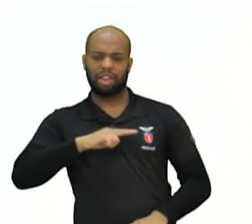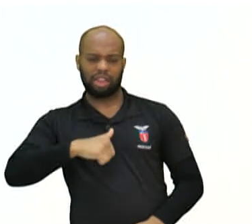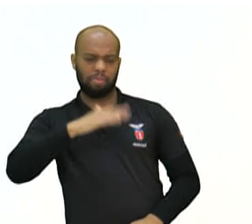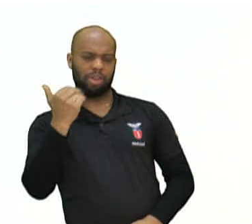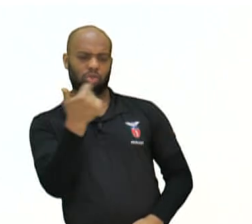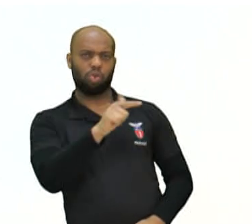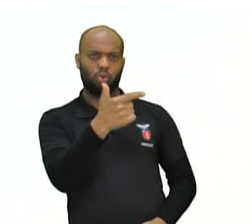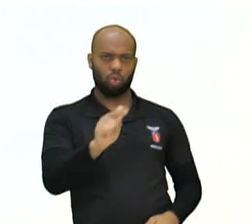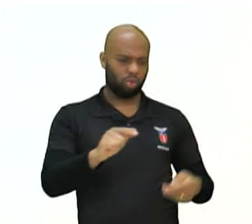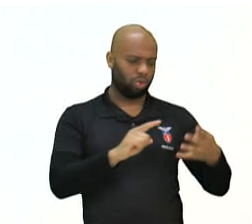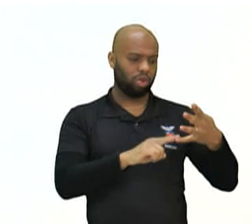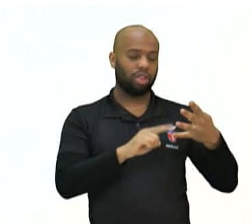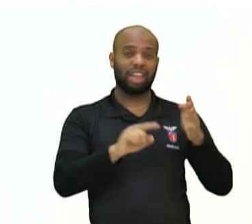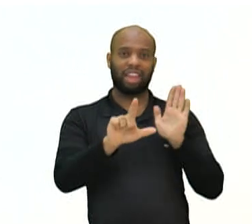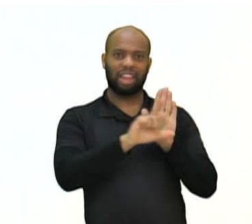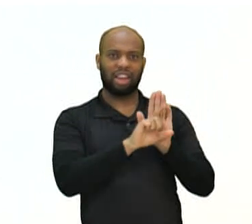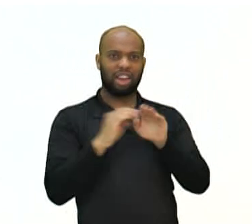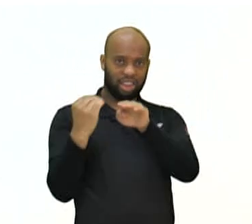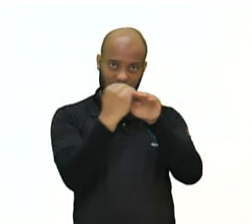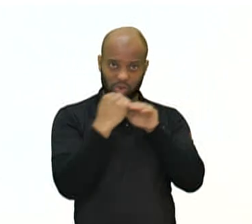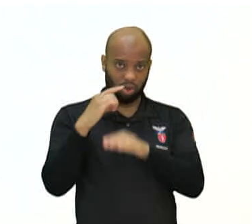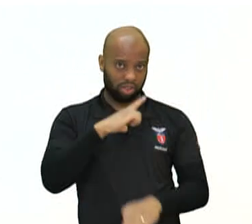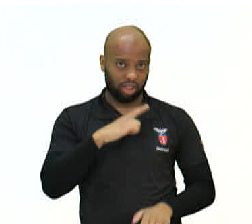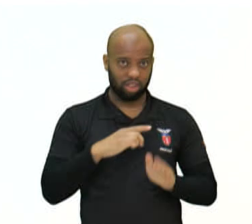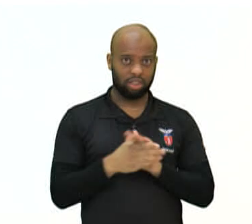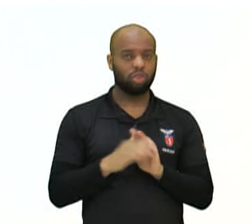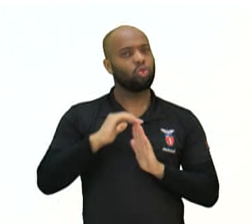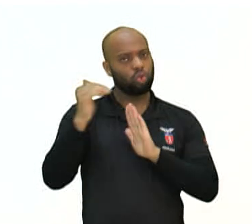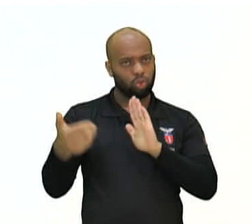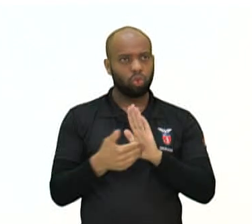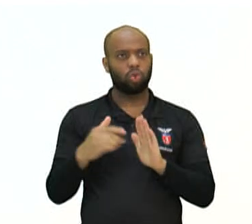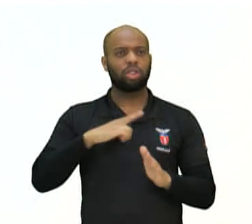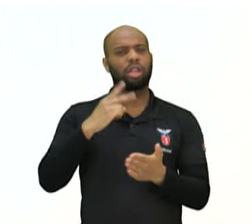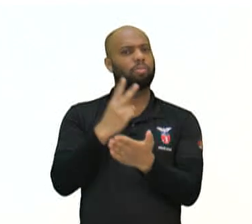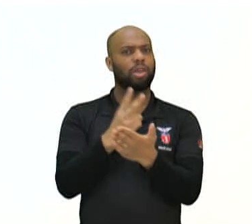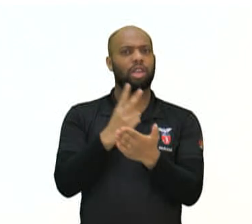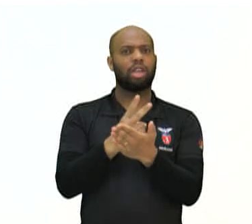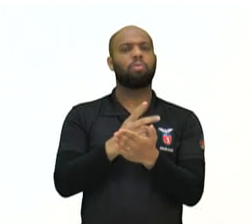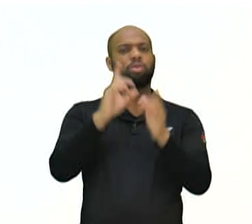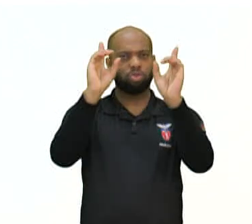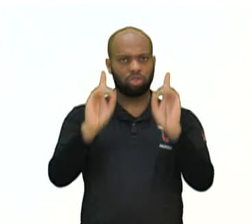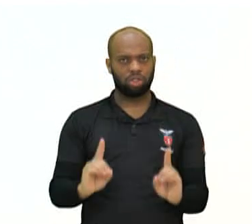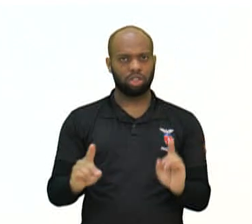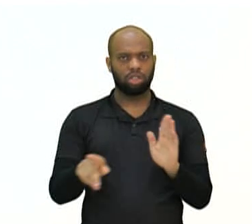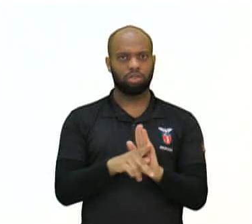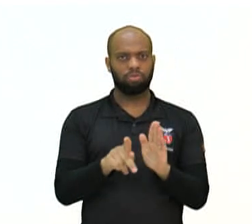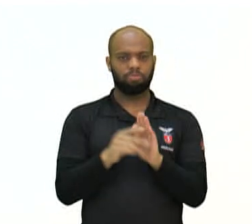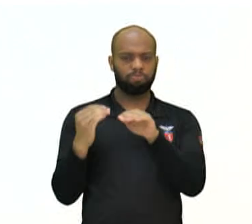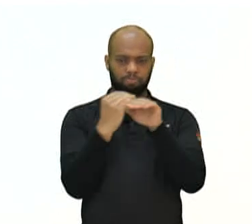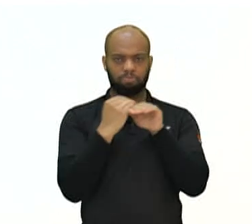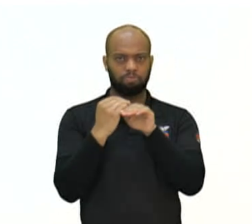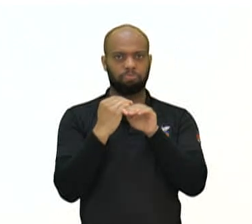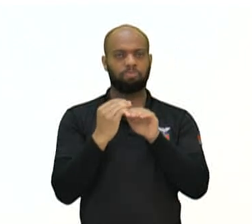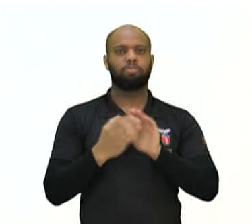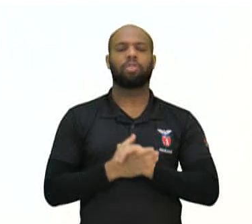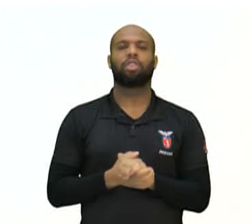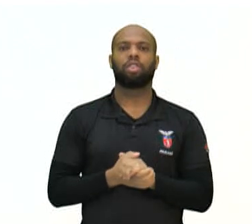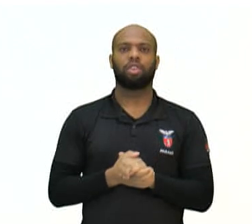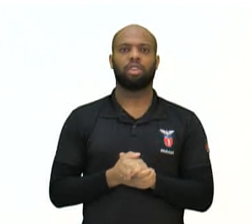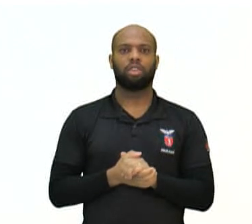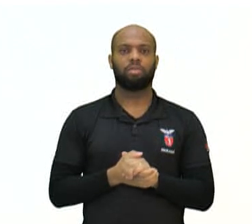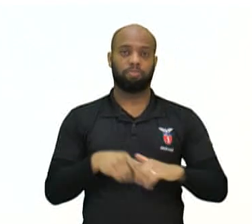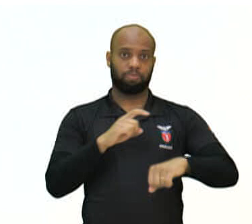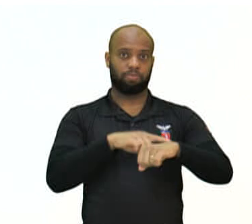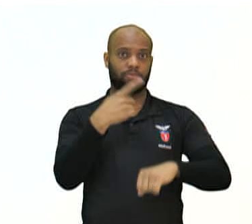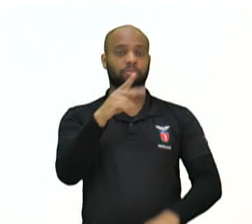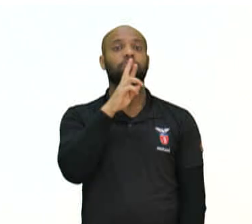D. A lei é a mesma para todos e que temos todos os mesmos direitos e dignidade. Um tempinho para você